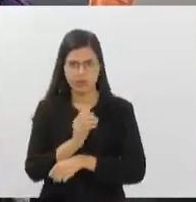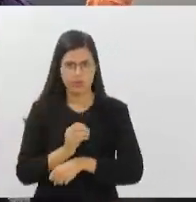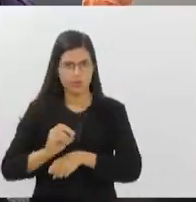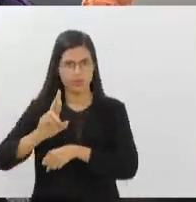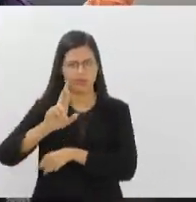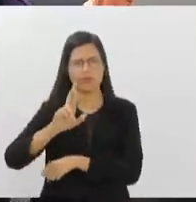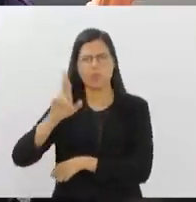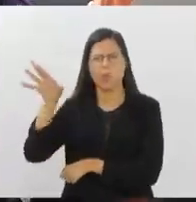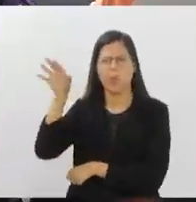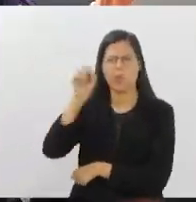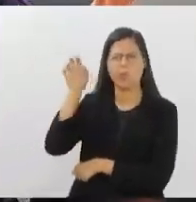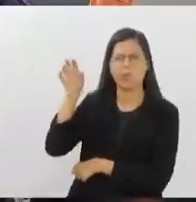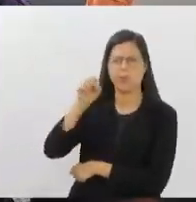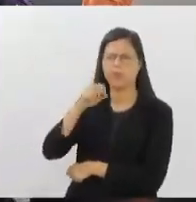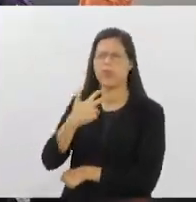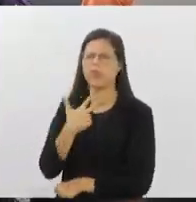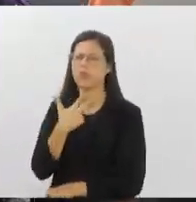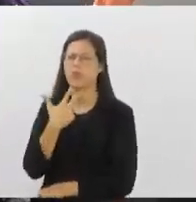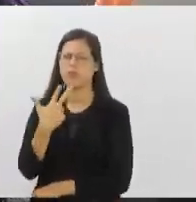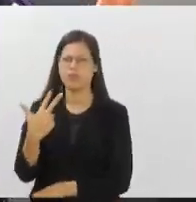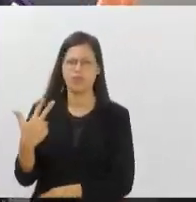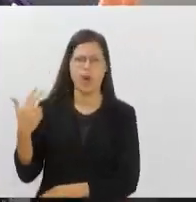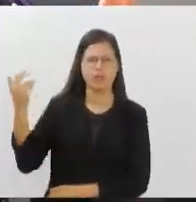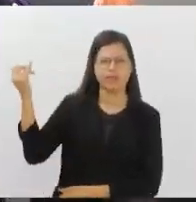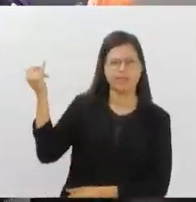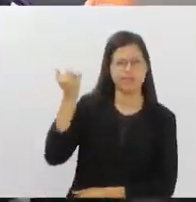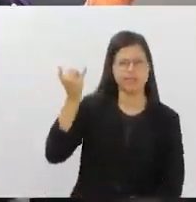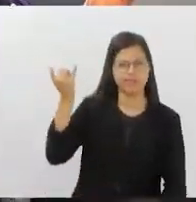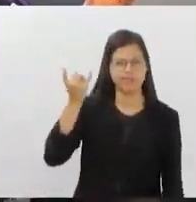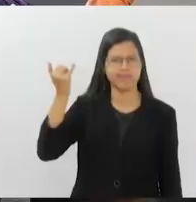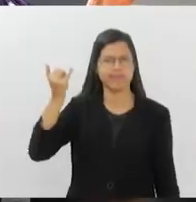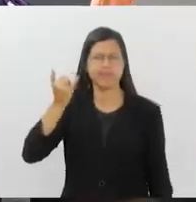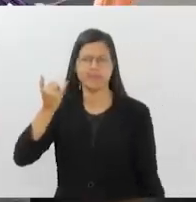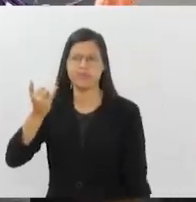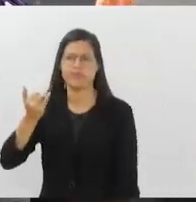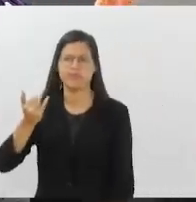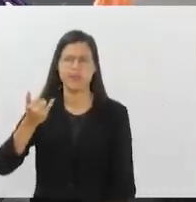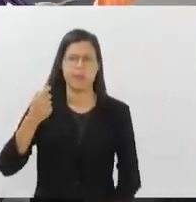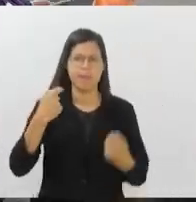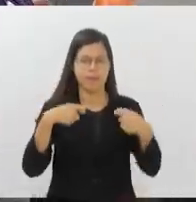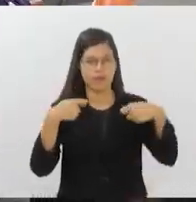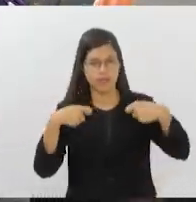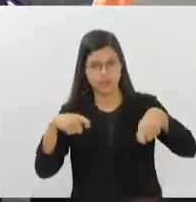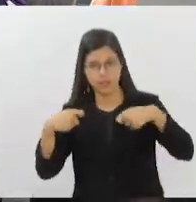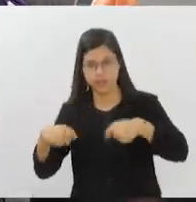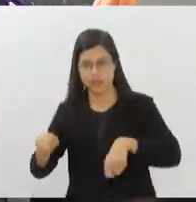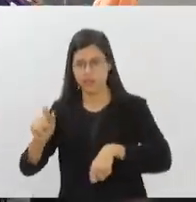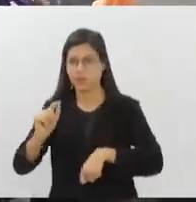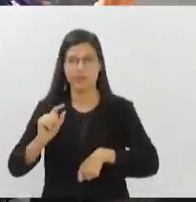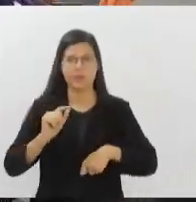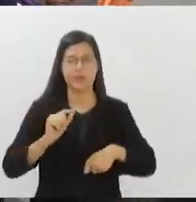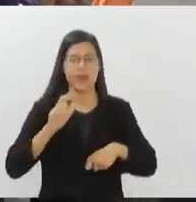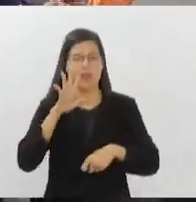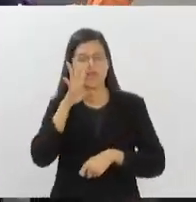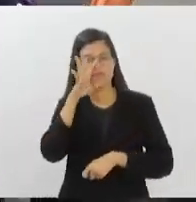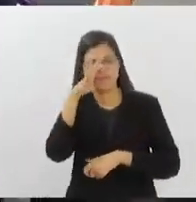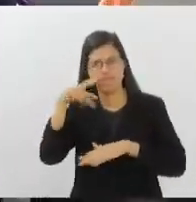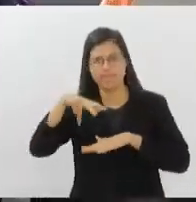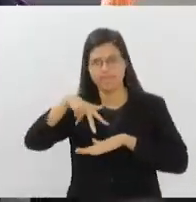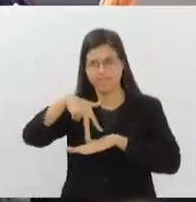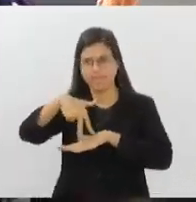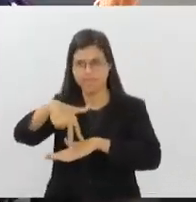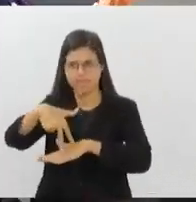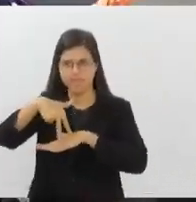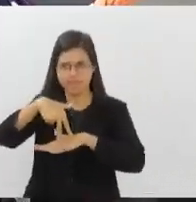Doutor, eu ouço vozes, vozes que vêm do além. É preciso resistir, o que que